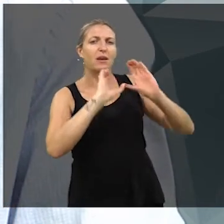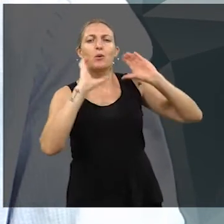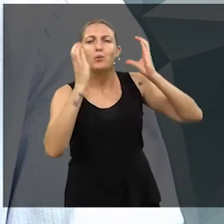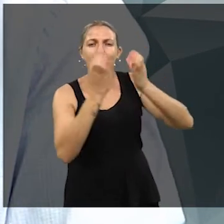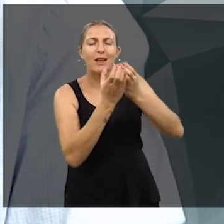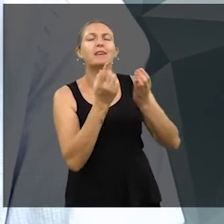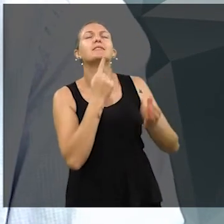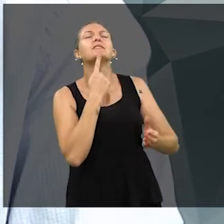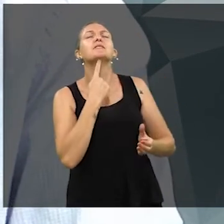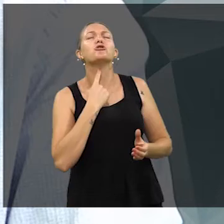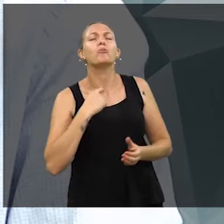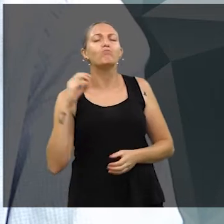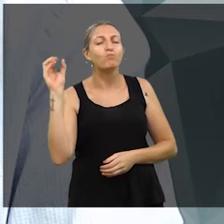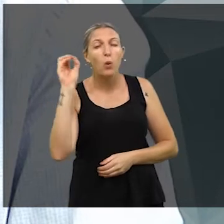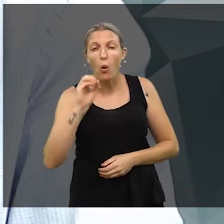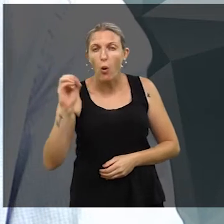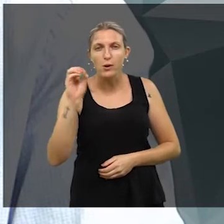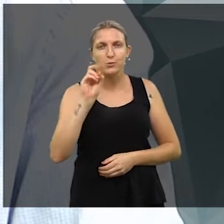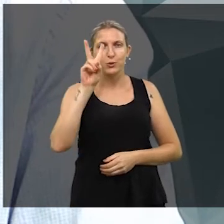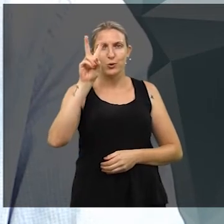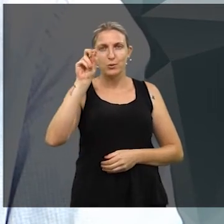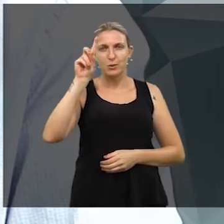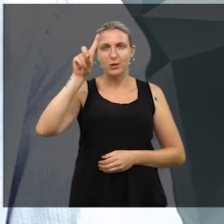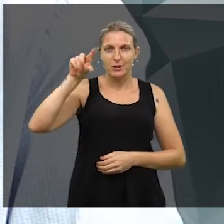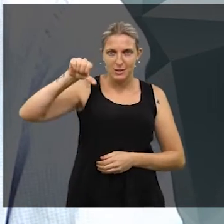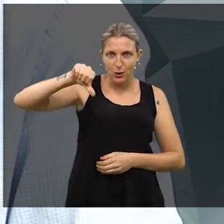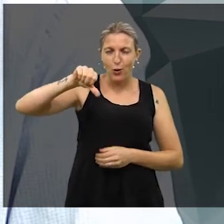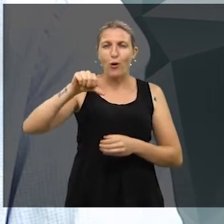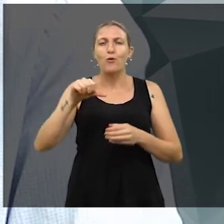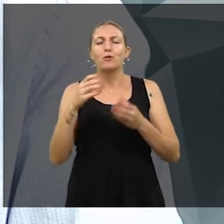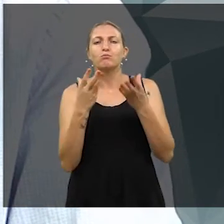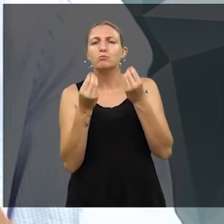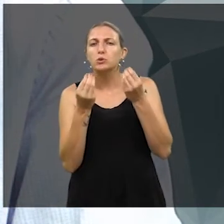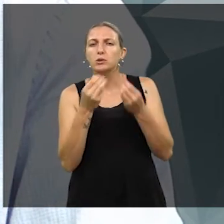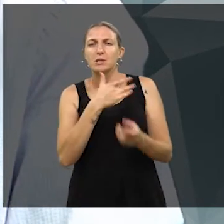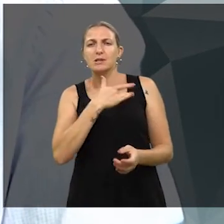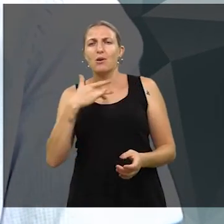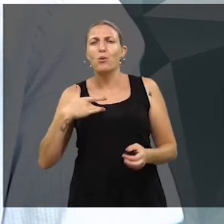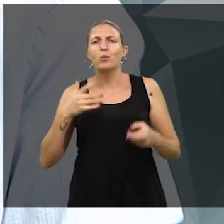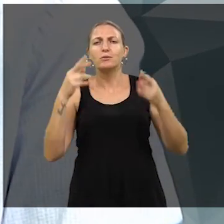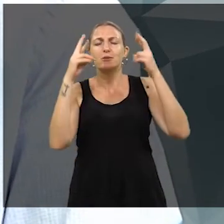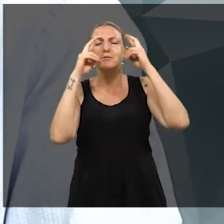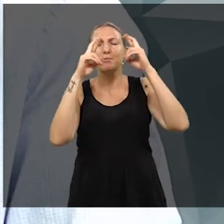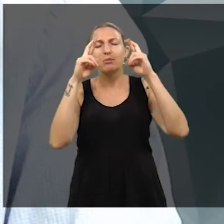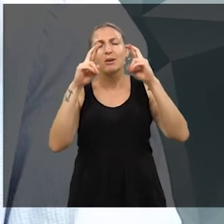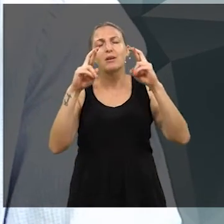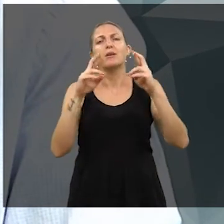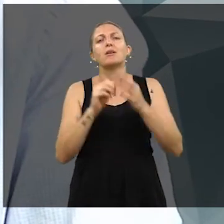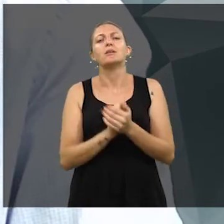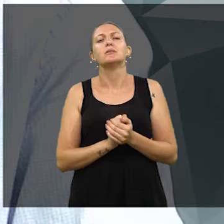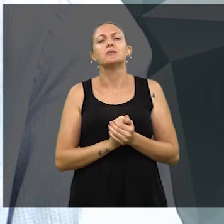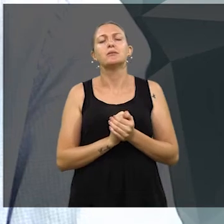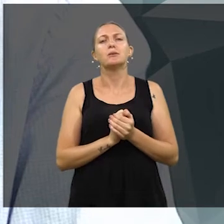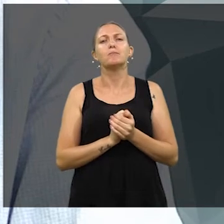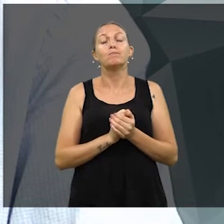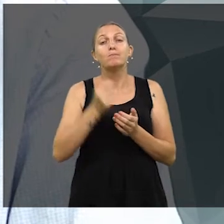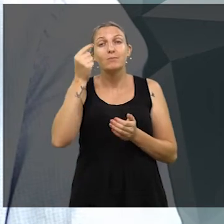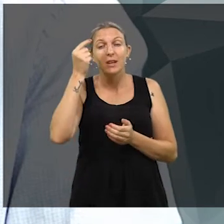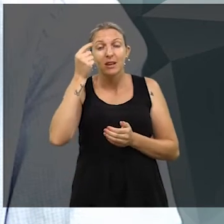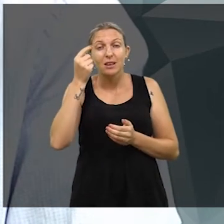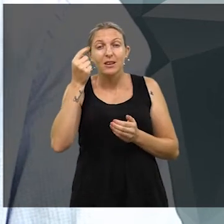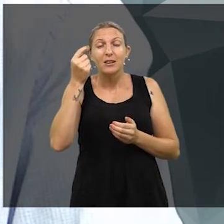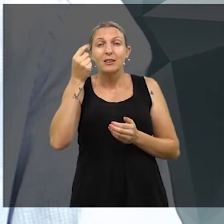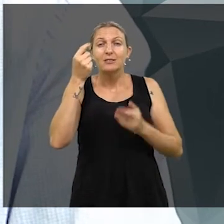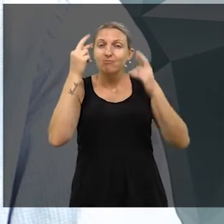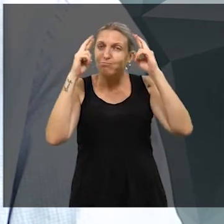um ótimo 2019, cheio de saúde, de esperança, que a gente possa renovar nossa esperança numa sociedade melhor, né,